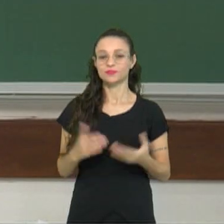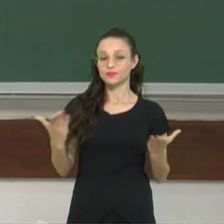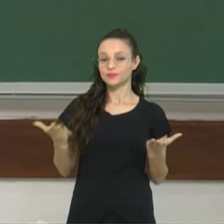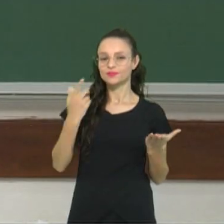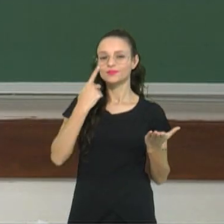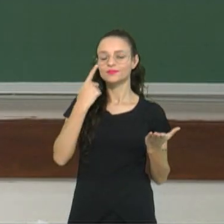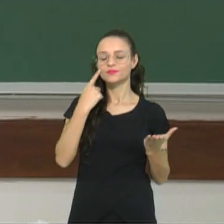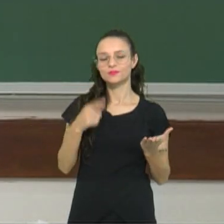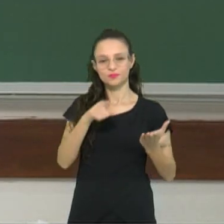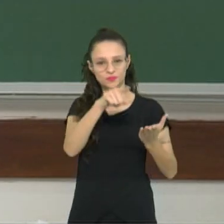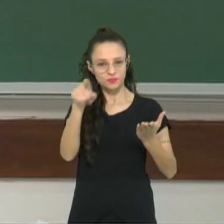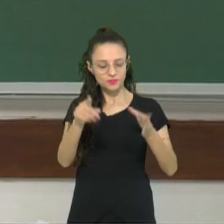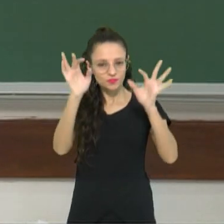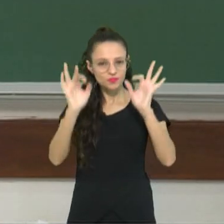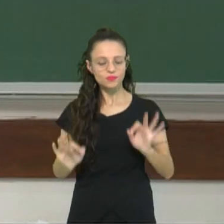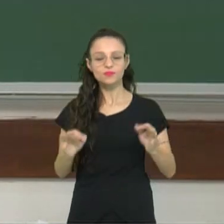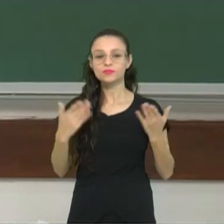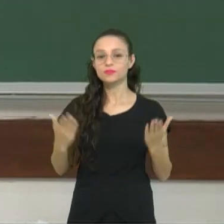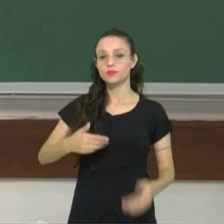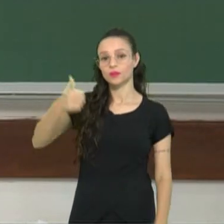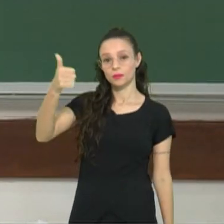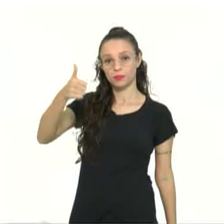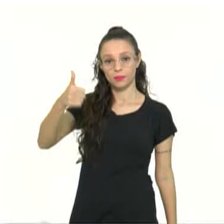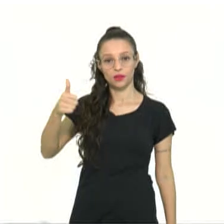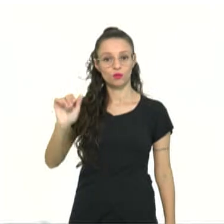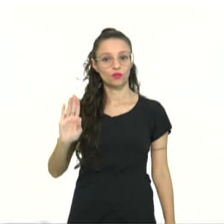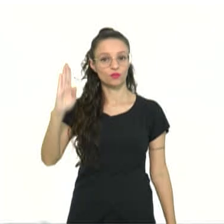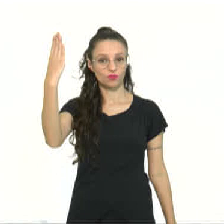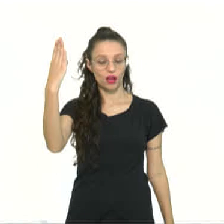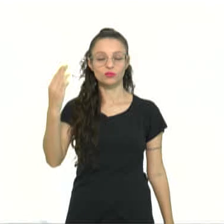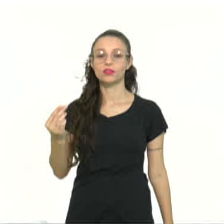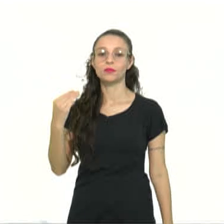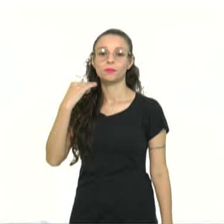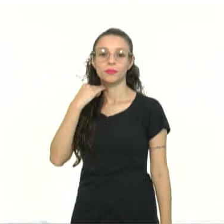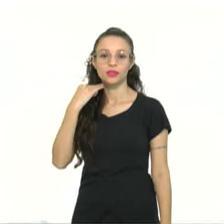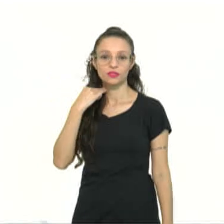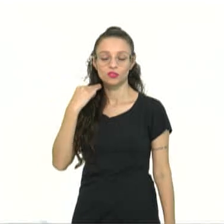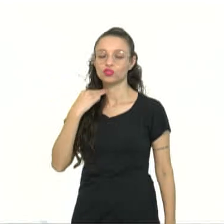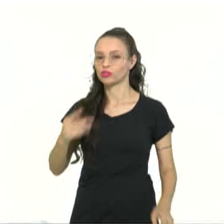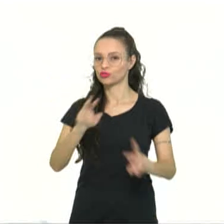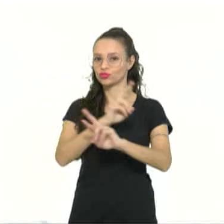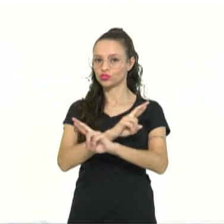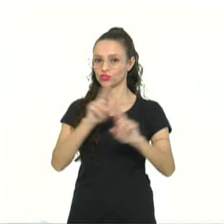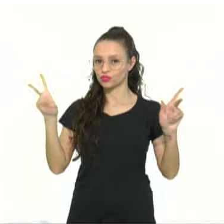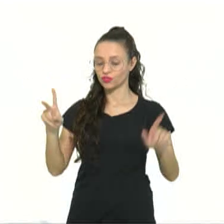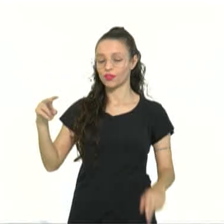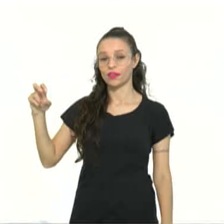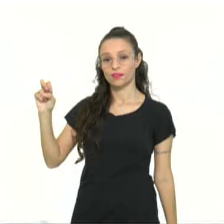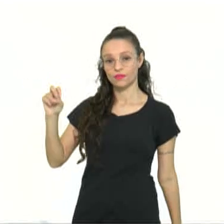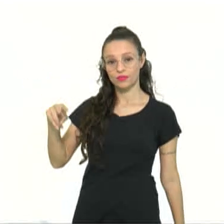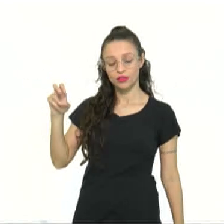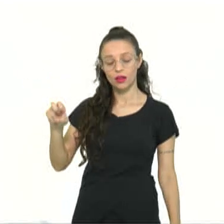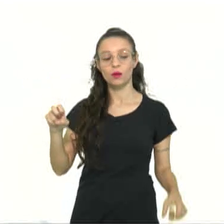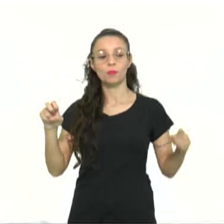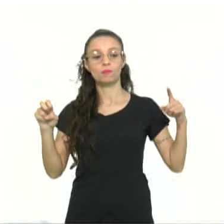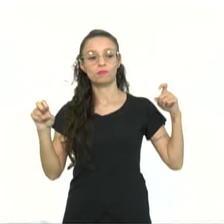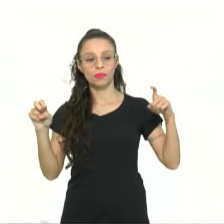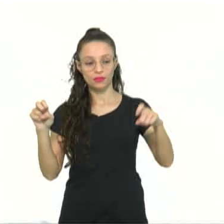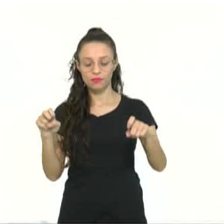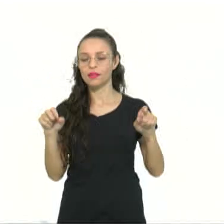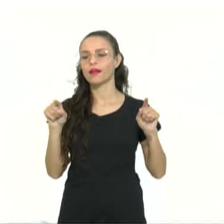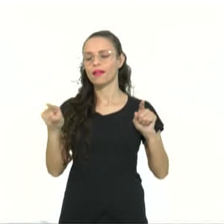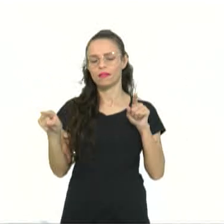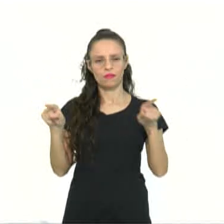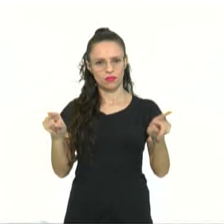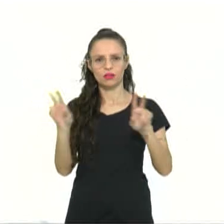Então vamos lá, gente, vamos ver se vocês acertaram. A primeira é falsa, né? As meningites, elas são diferentes, a viral da bacteriana, elas têm causas